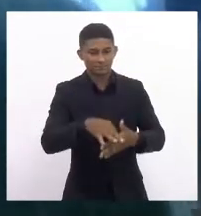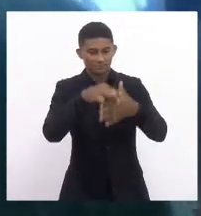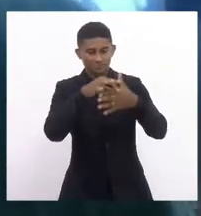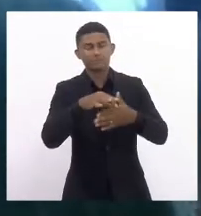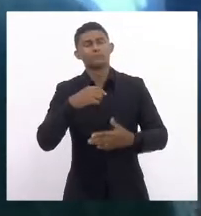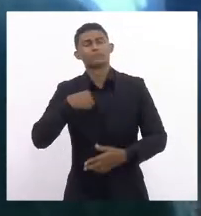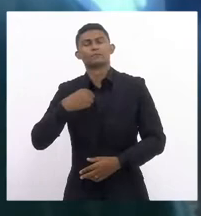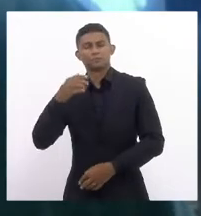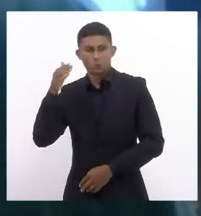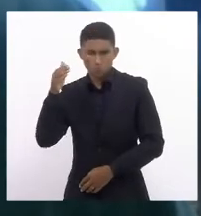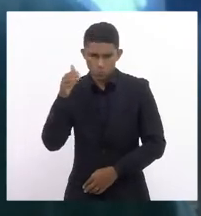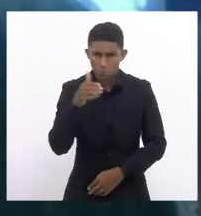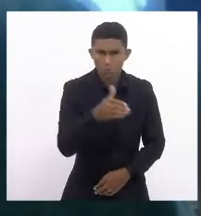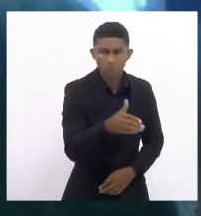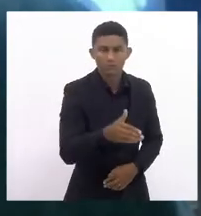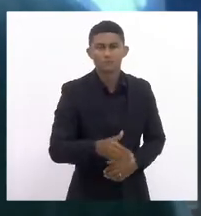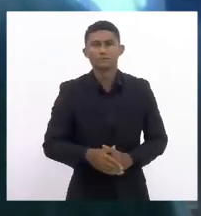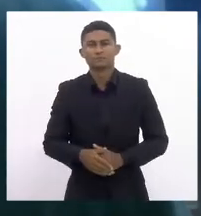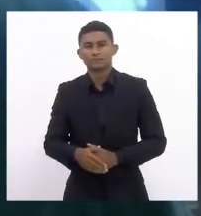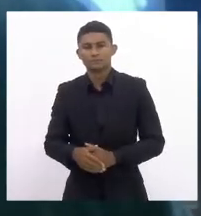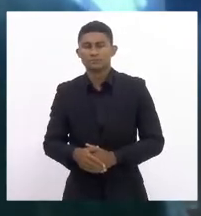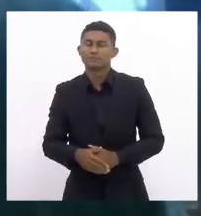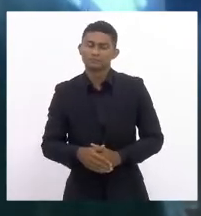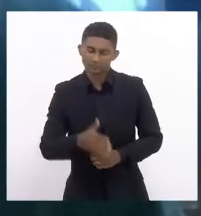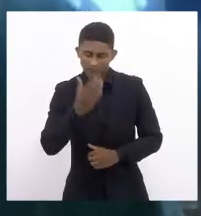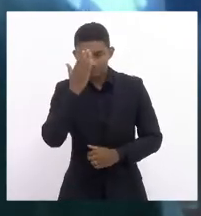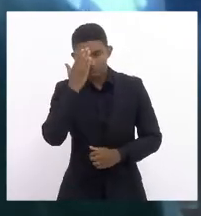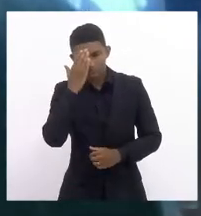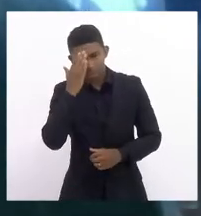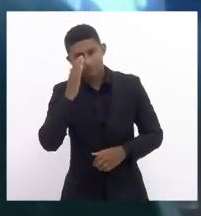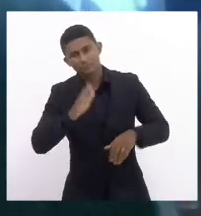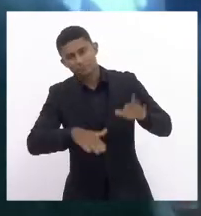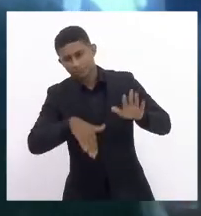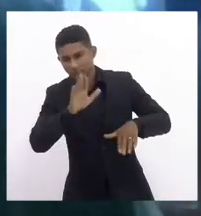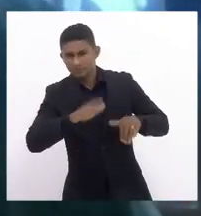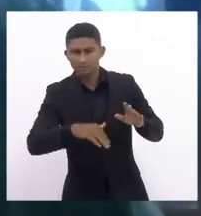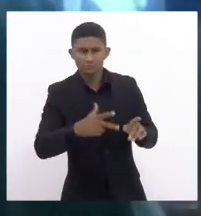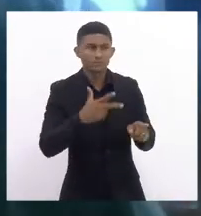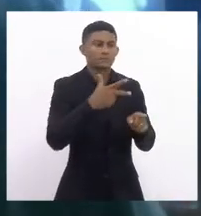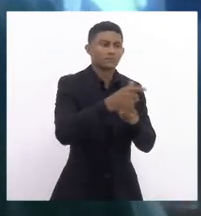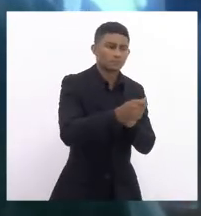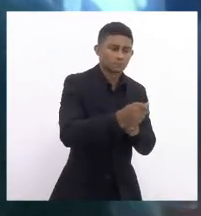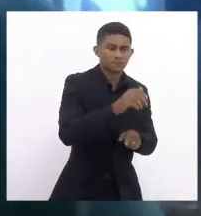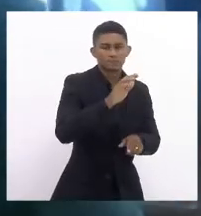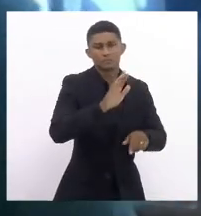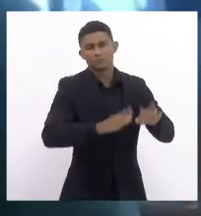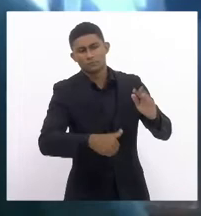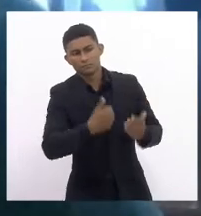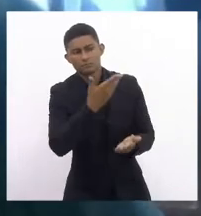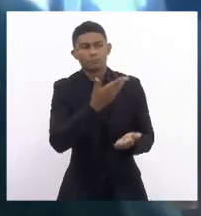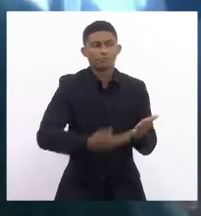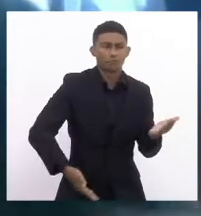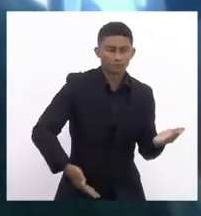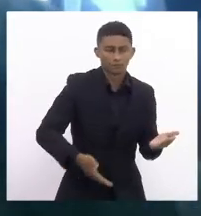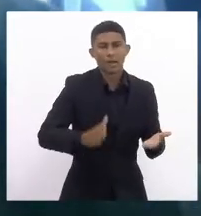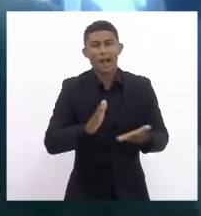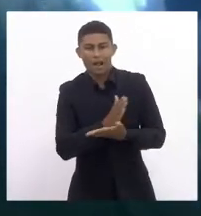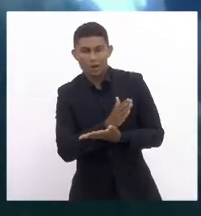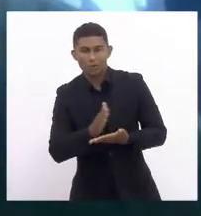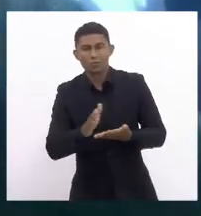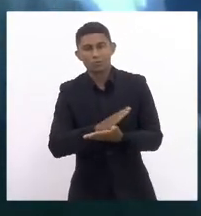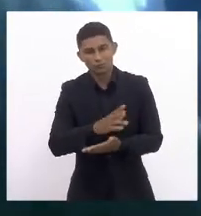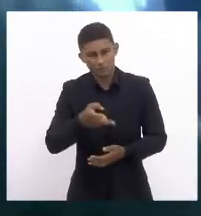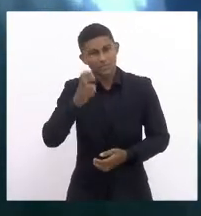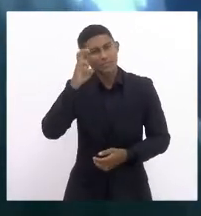claro, não se ganha todas. Alguns vetos importantes ficaram para quinta-feira, ligados à questão